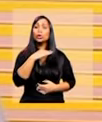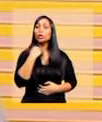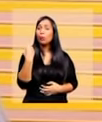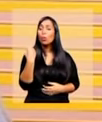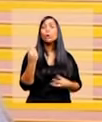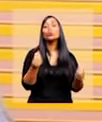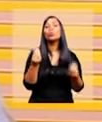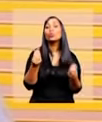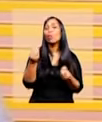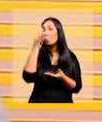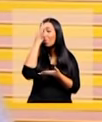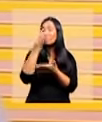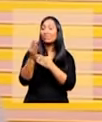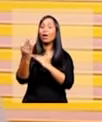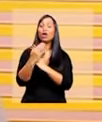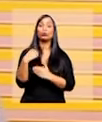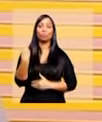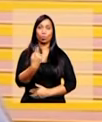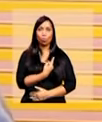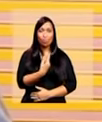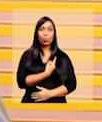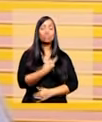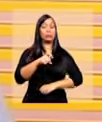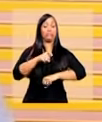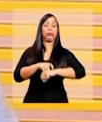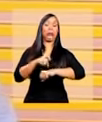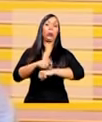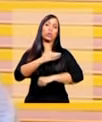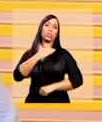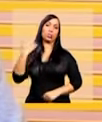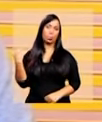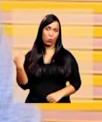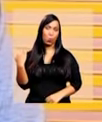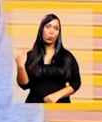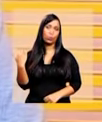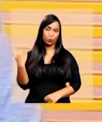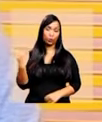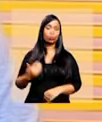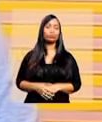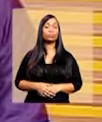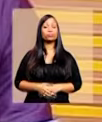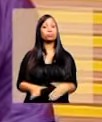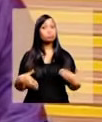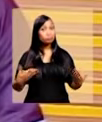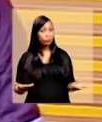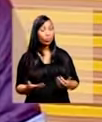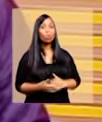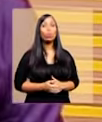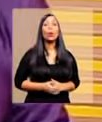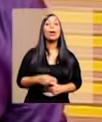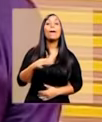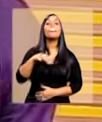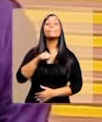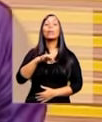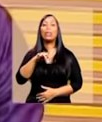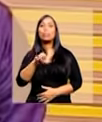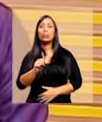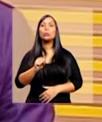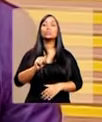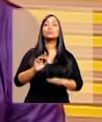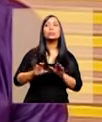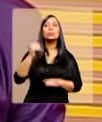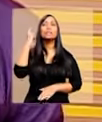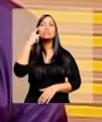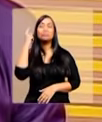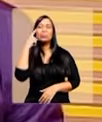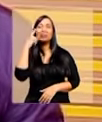da morte, como que a fé nos ajuda nessa hora da morte? Então, vamos lá. Mateus, muitas vezes